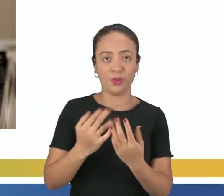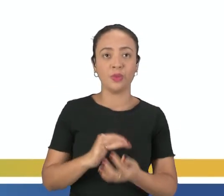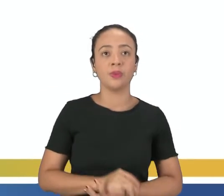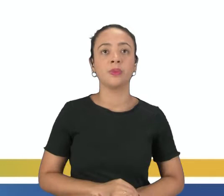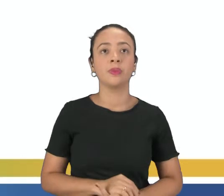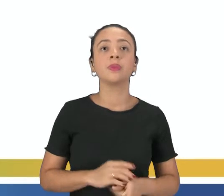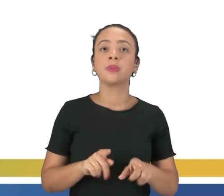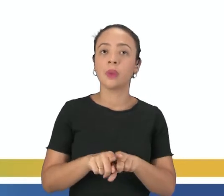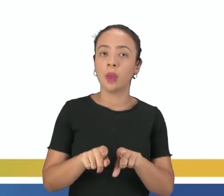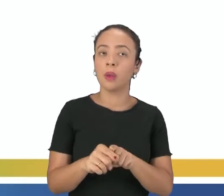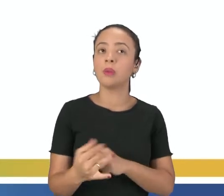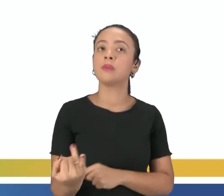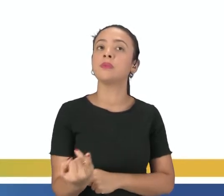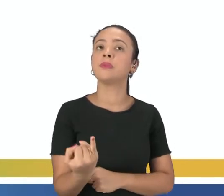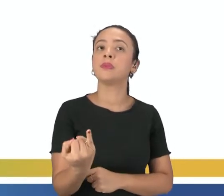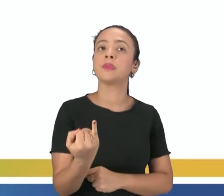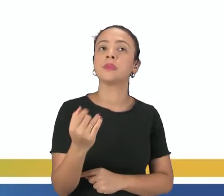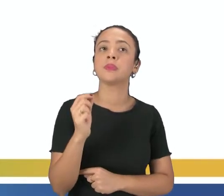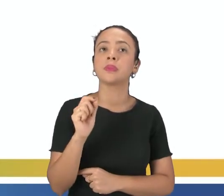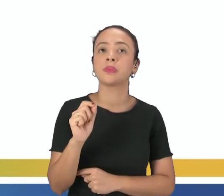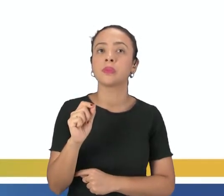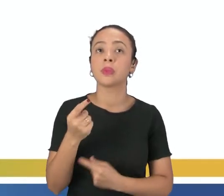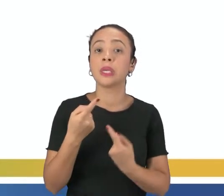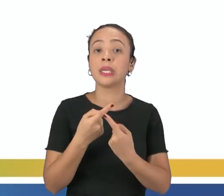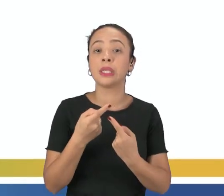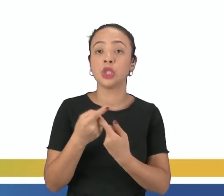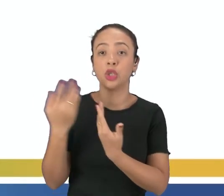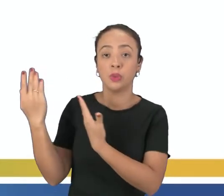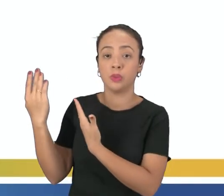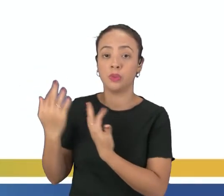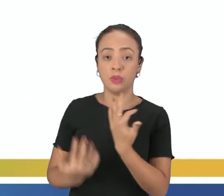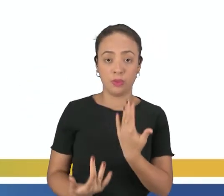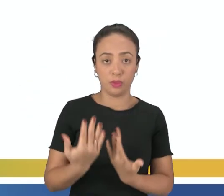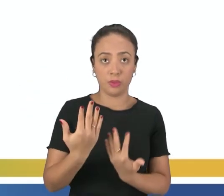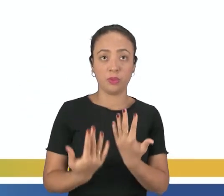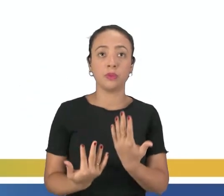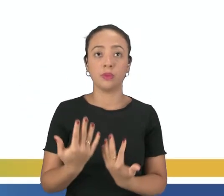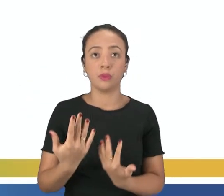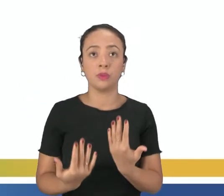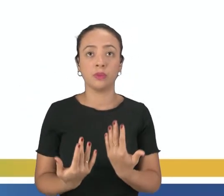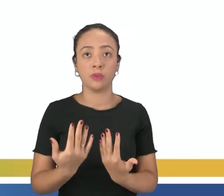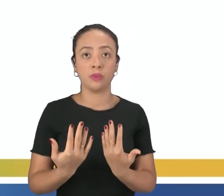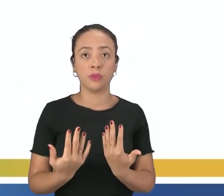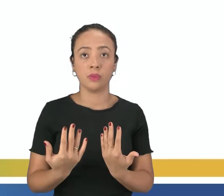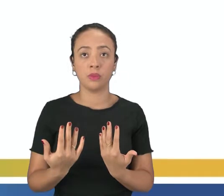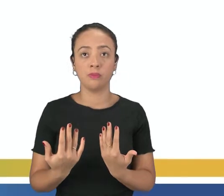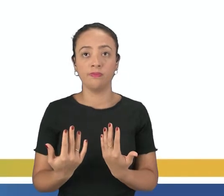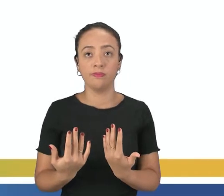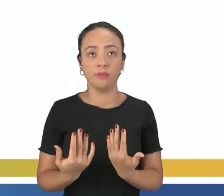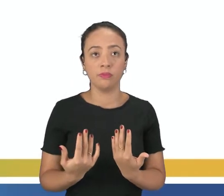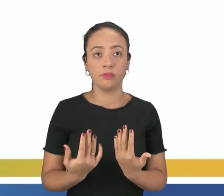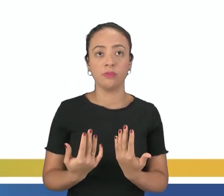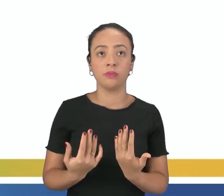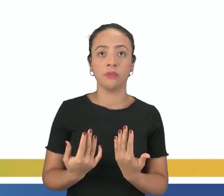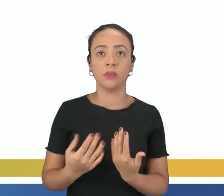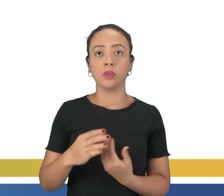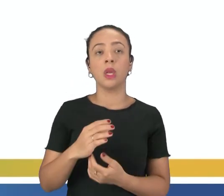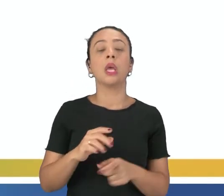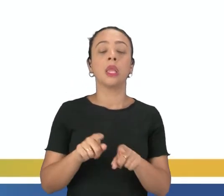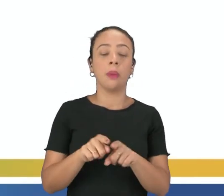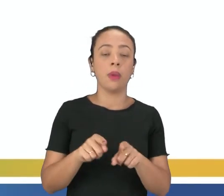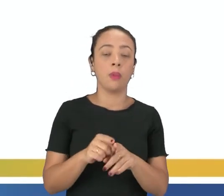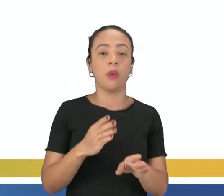ok? Outra importância também é que esse tipo de reação de combustão de combustíveis